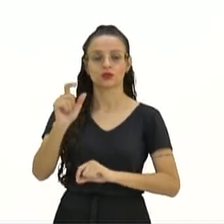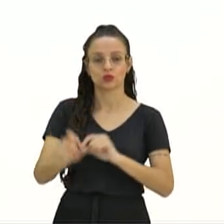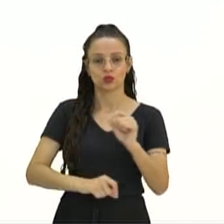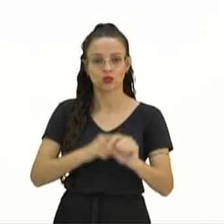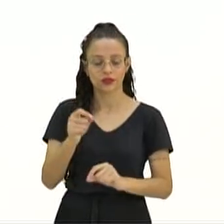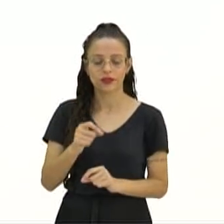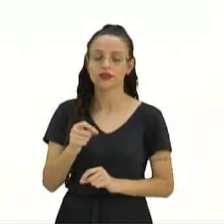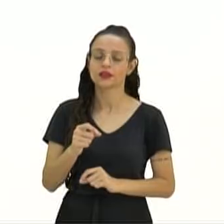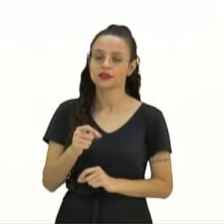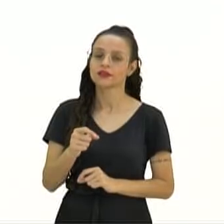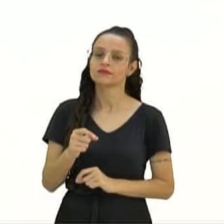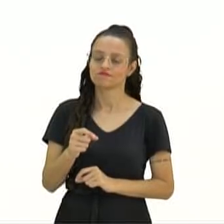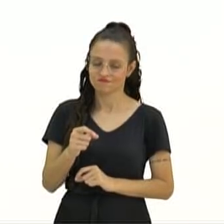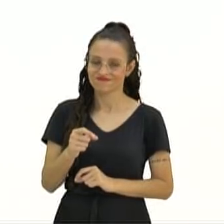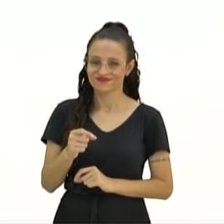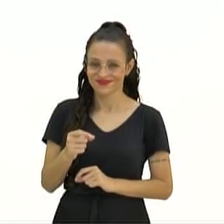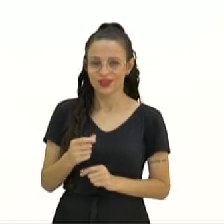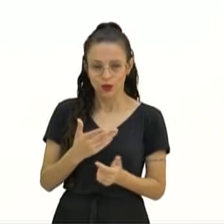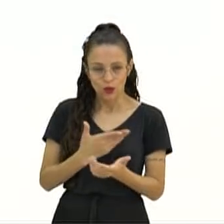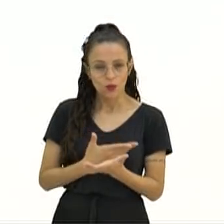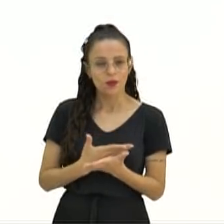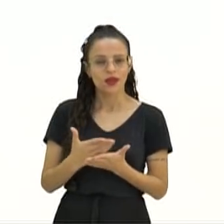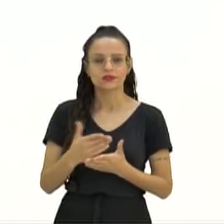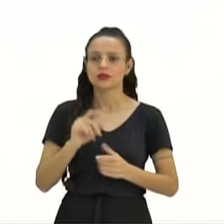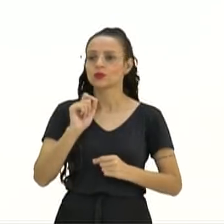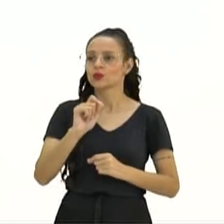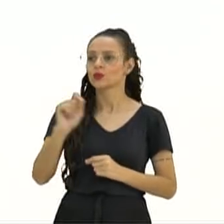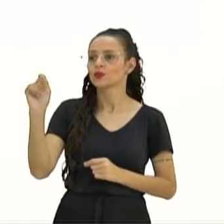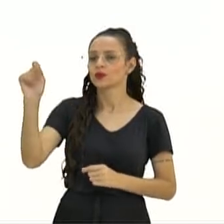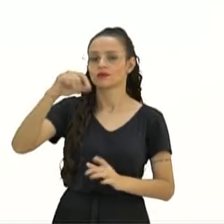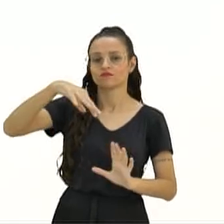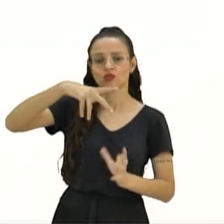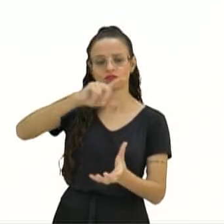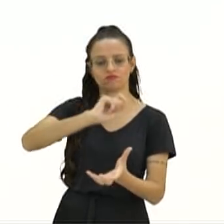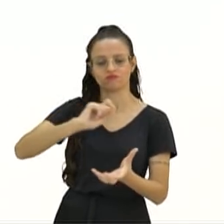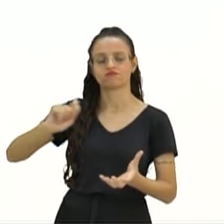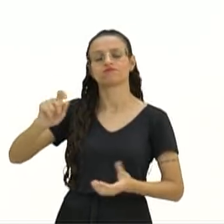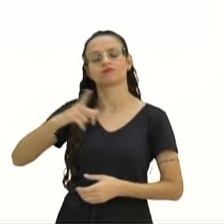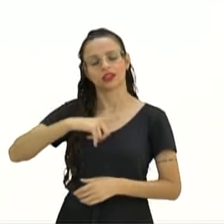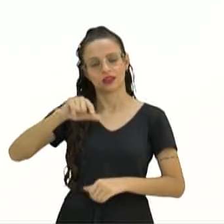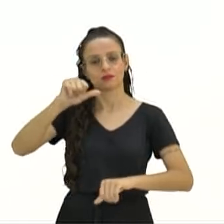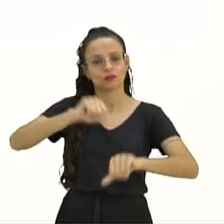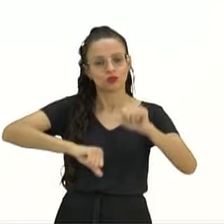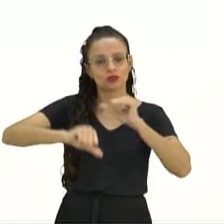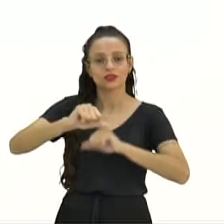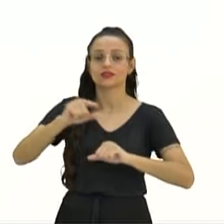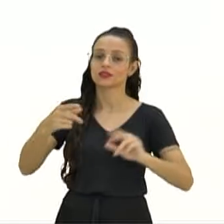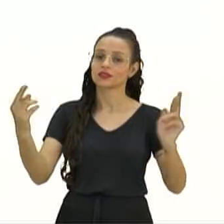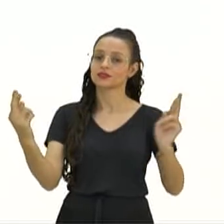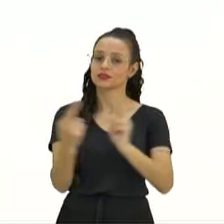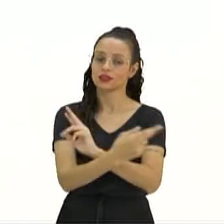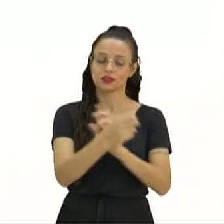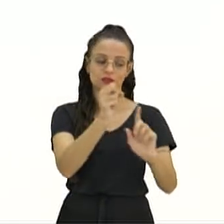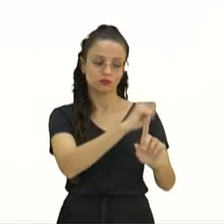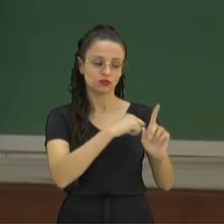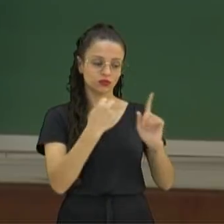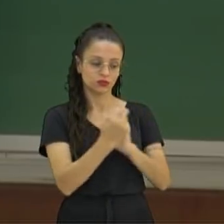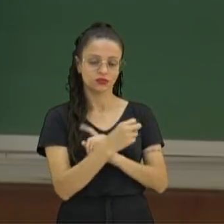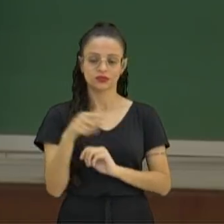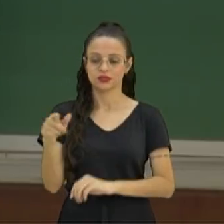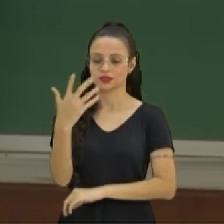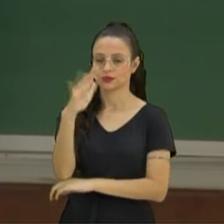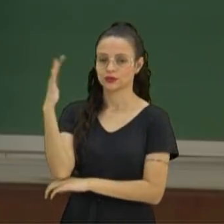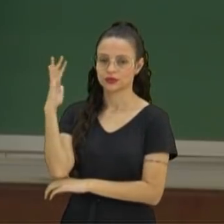da indústria nos mais diferentes lugares do mundo, a gente vai ter mudança significativa nessa relação da sociedade com